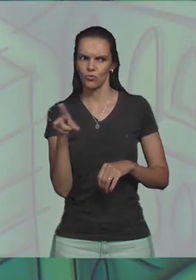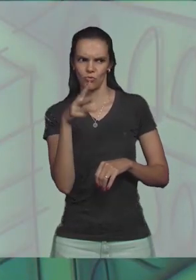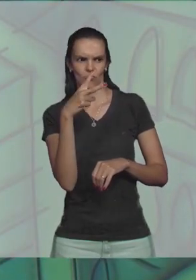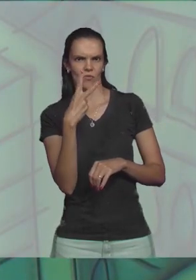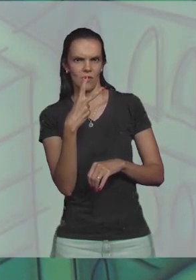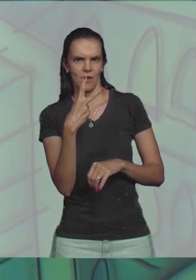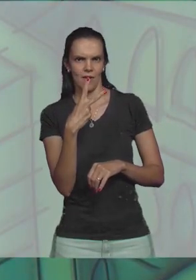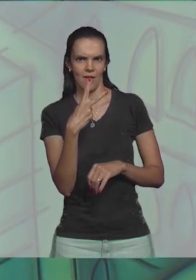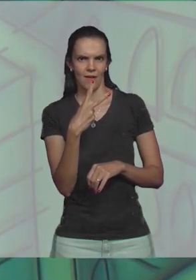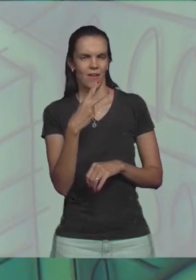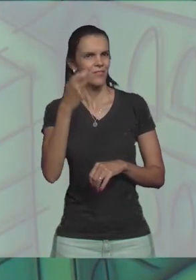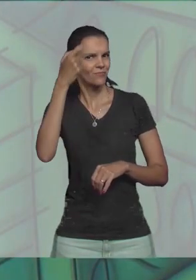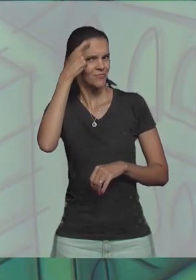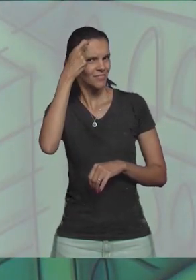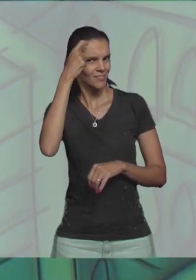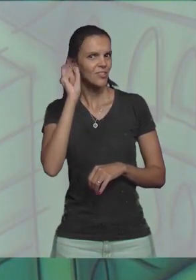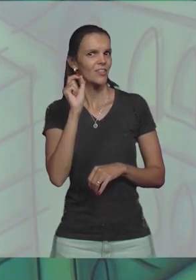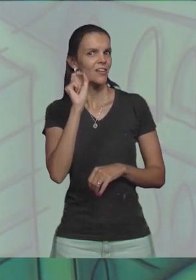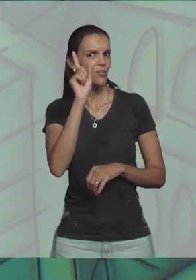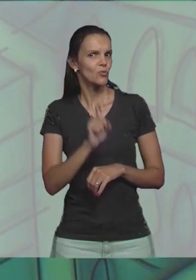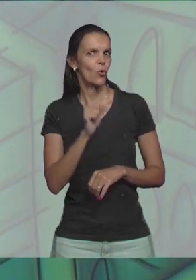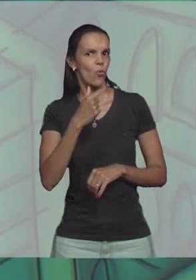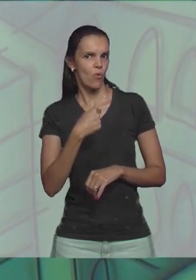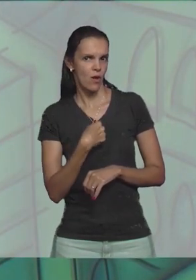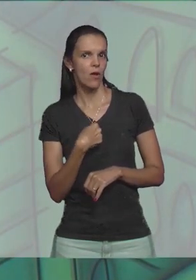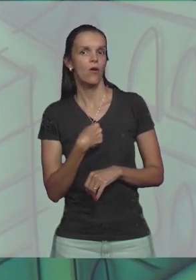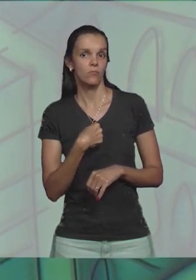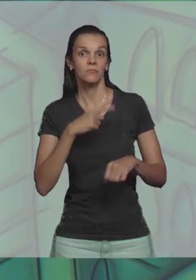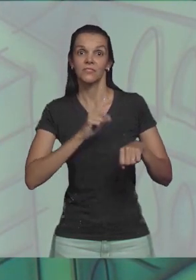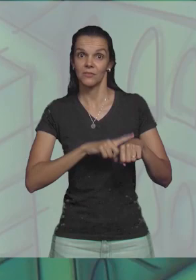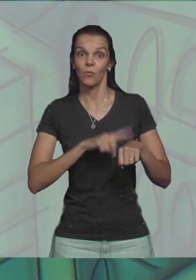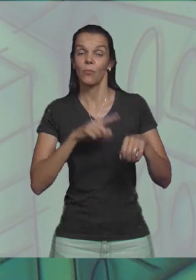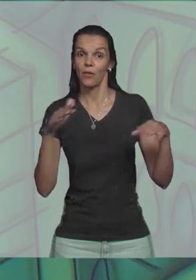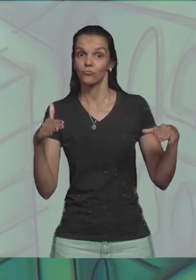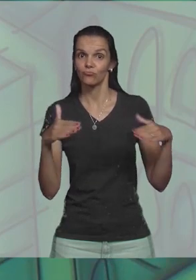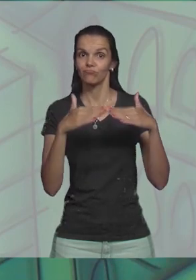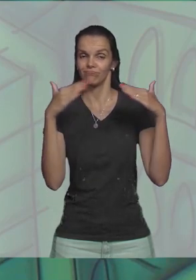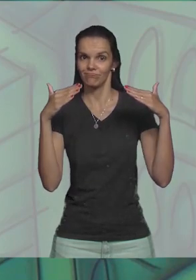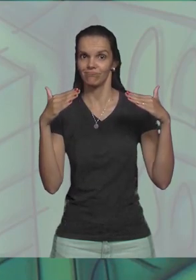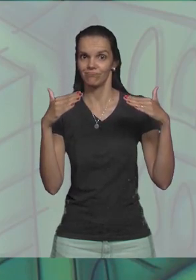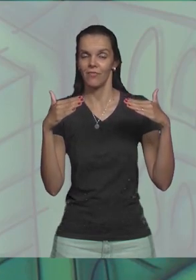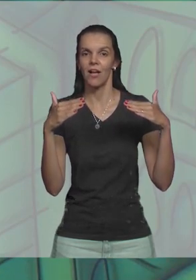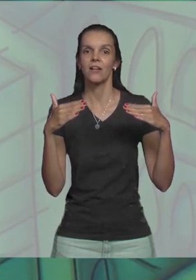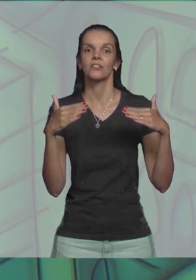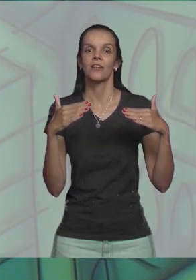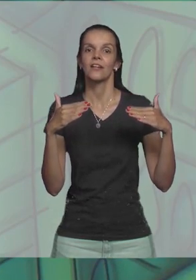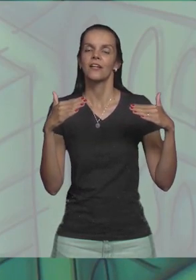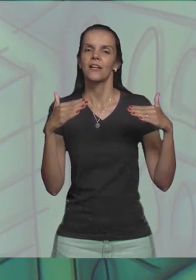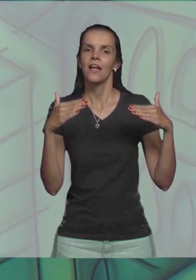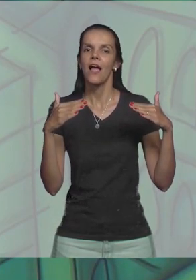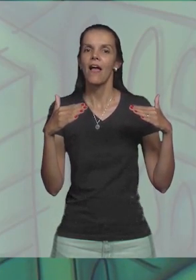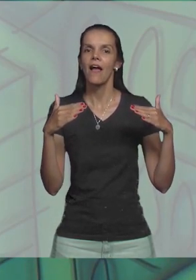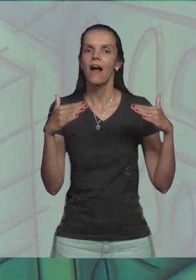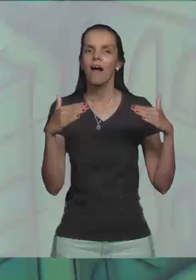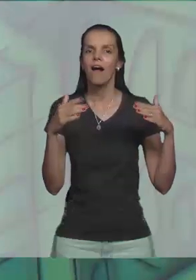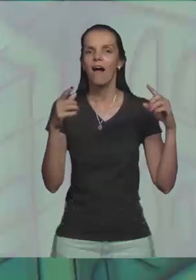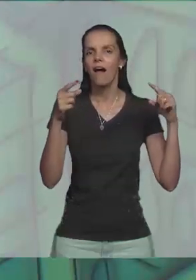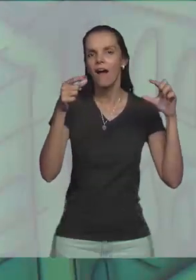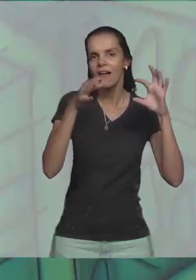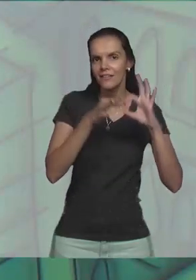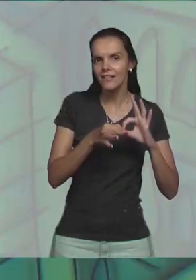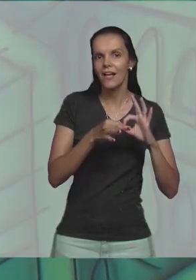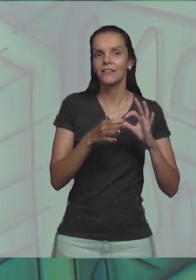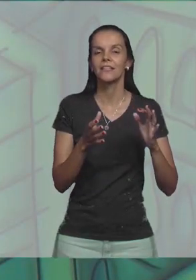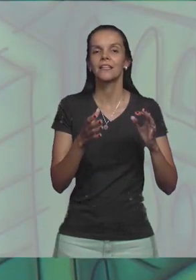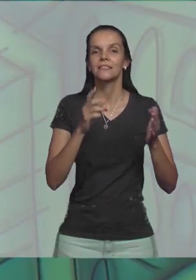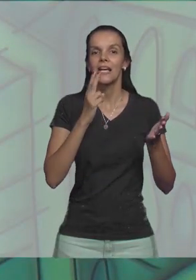aí a gente toma consciência de quem a gente é, porque é nesses momentos e são nos momentos de embate. Ele vai estar muito ligado a isso que foi colocado, então,